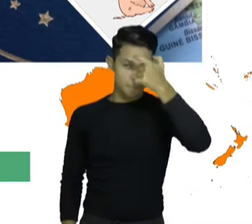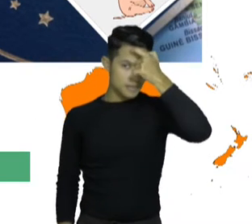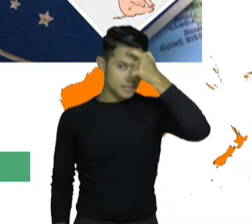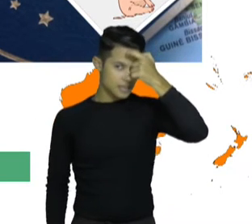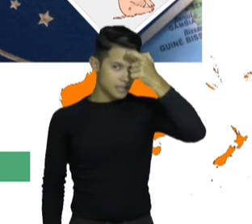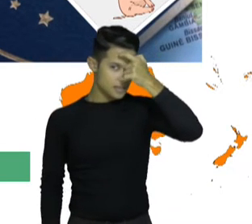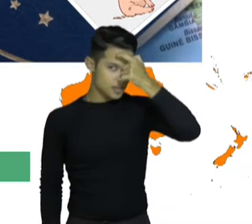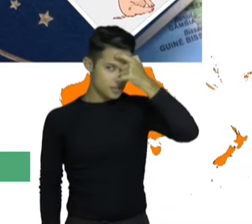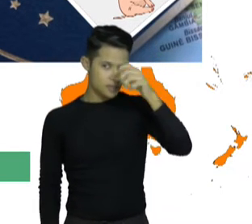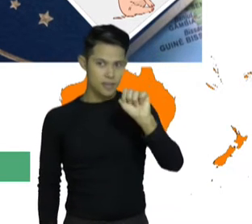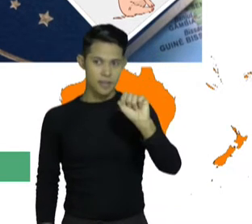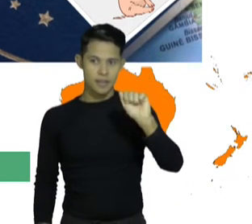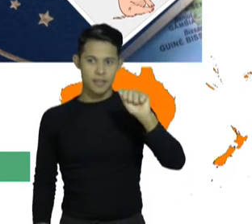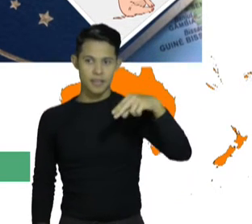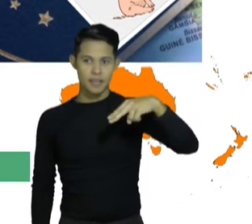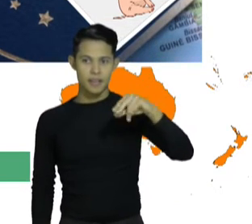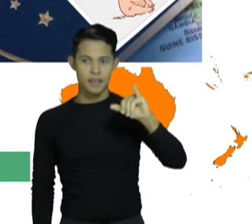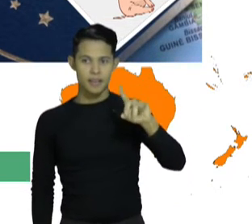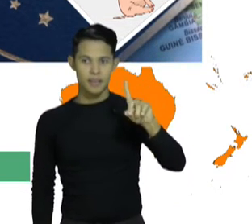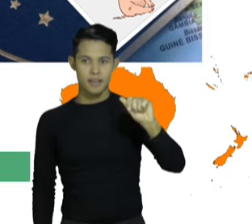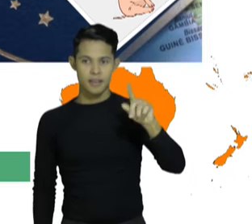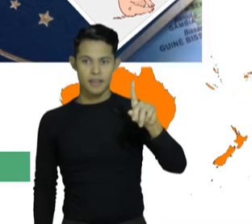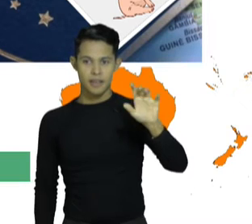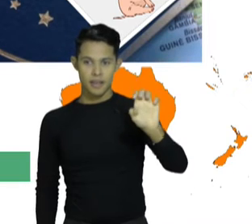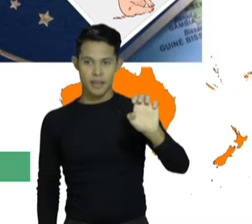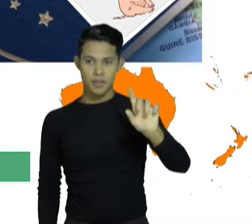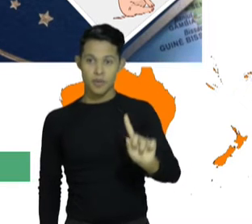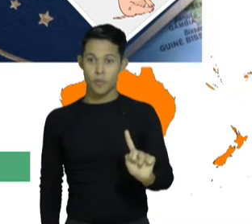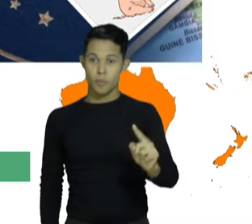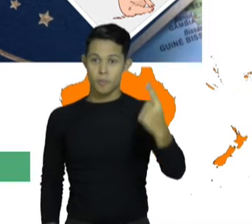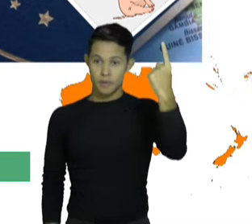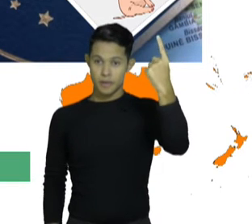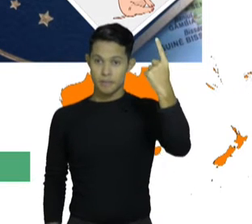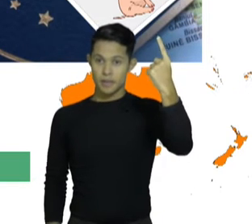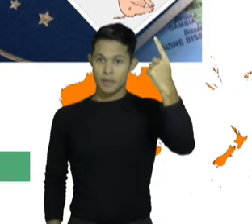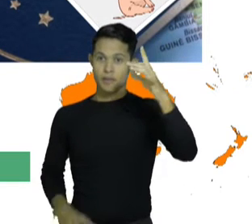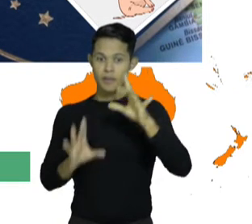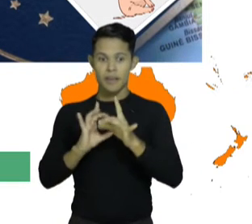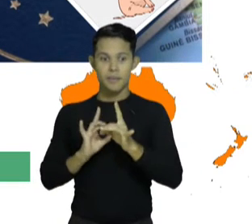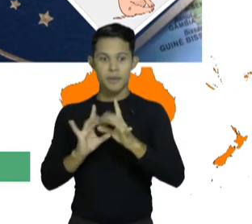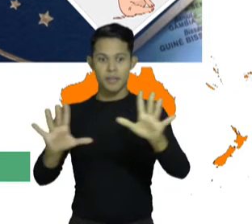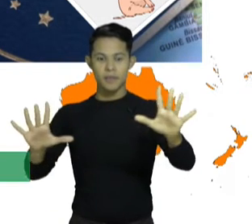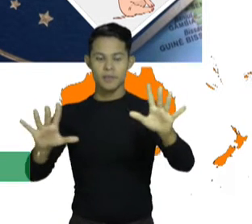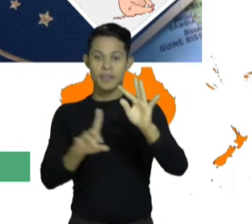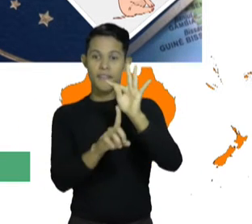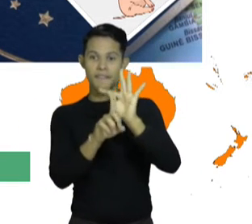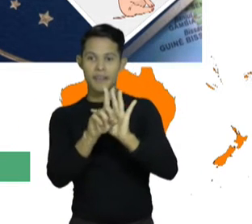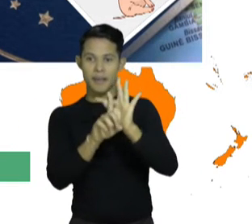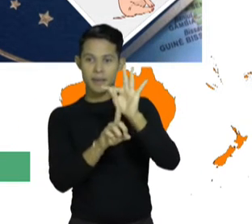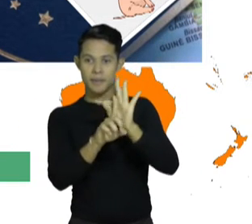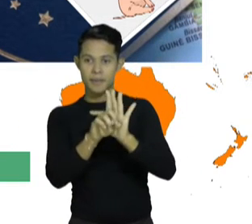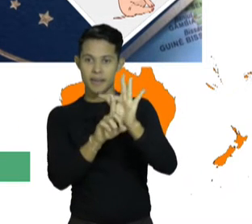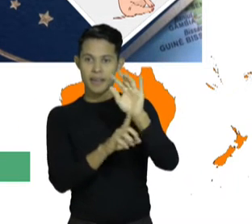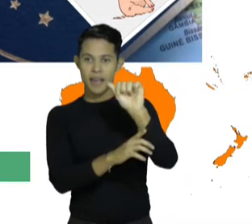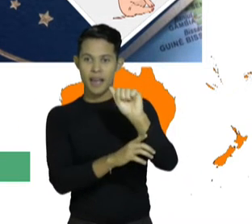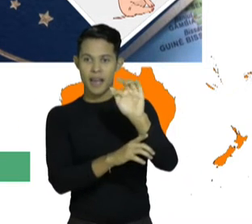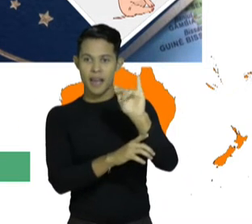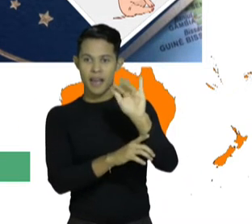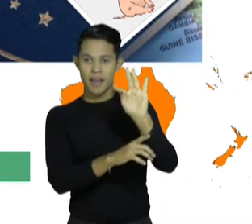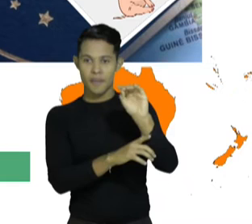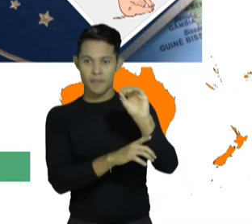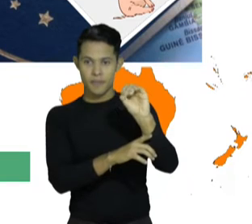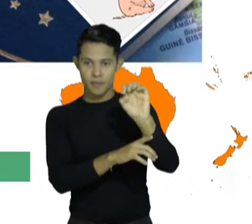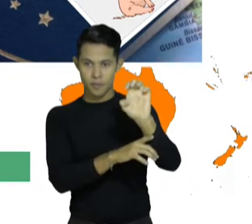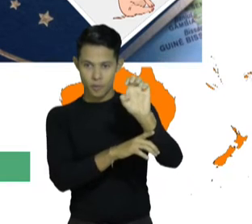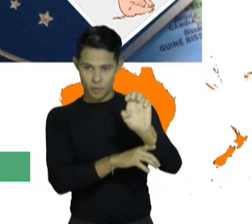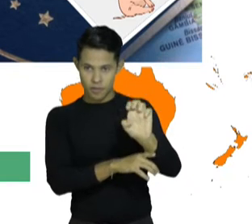sanidade Santa Catarina foi o primeiro Estado Livre de febre aftosa sem vacinação que permitiu a gente exportar para